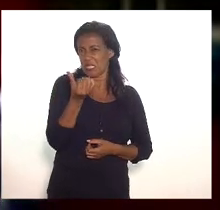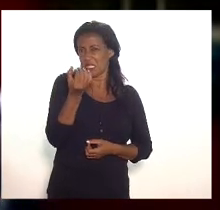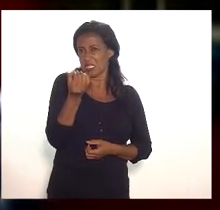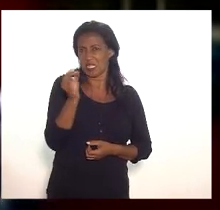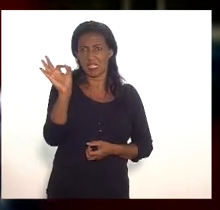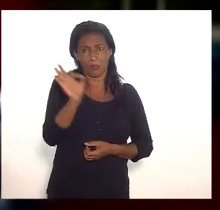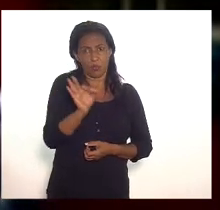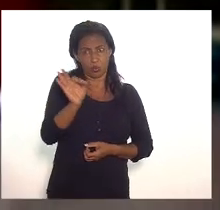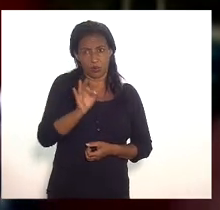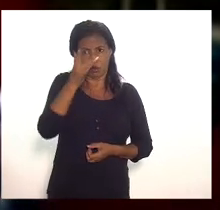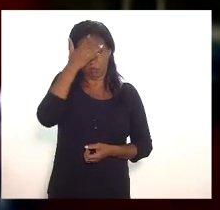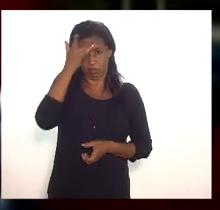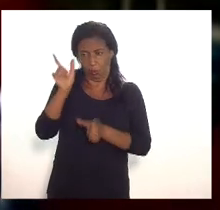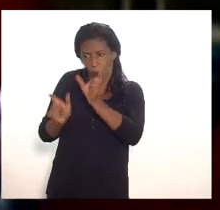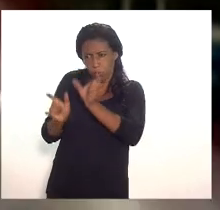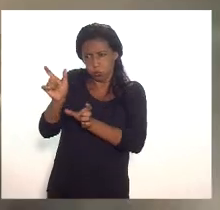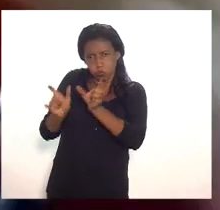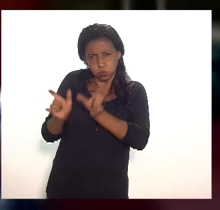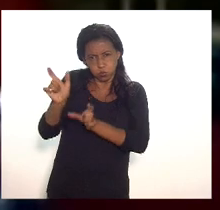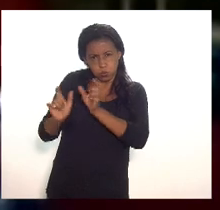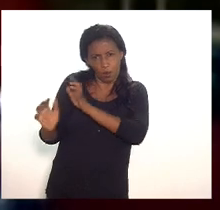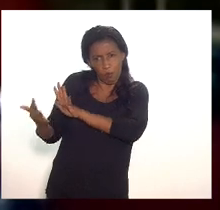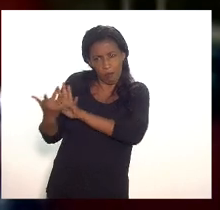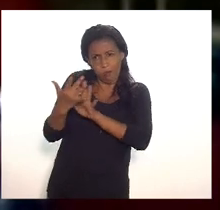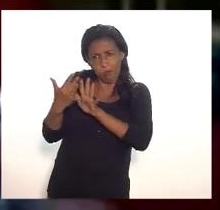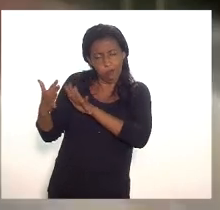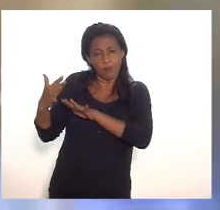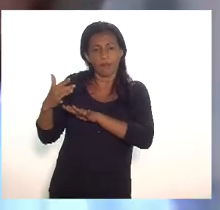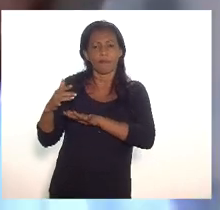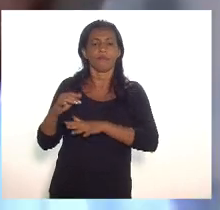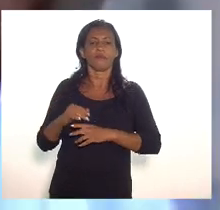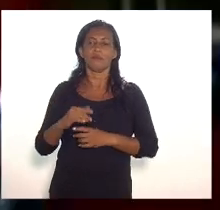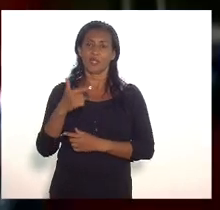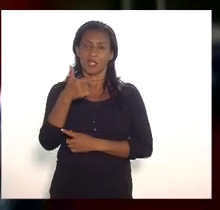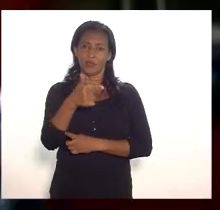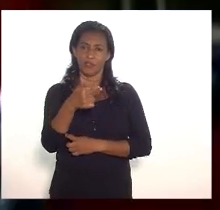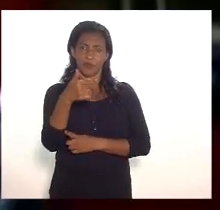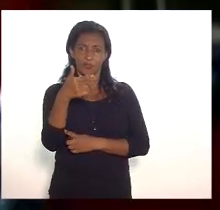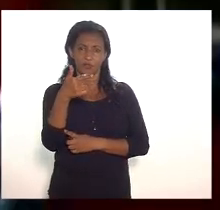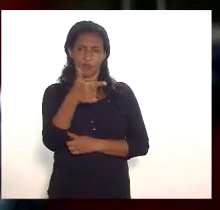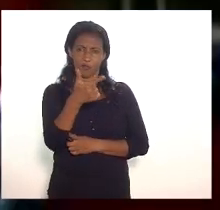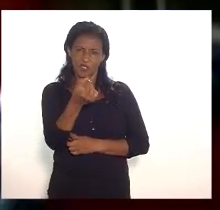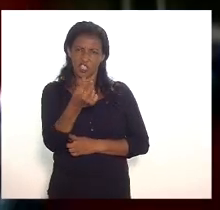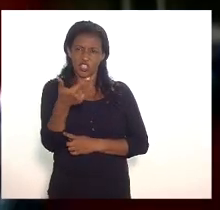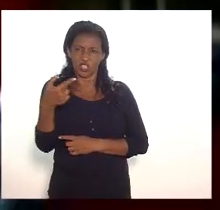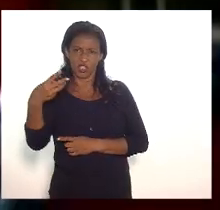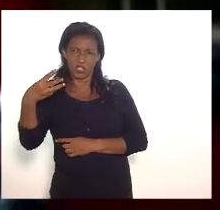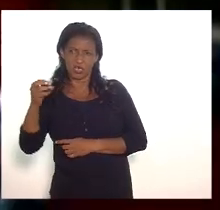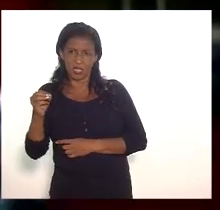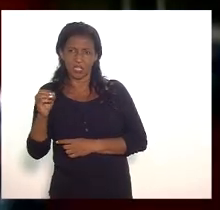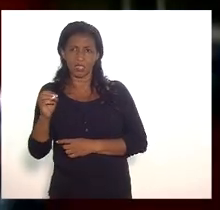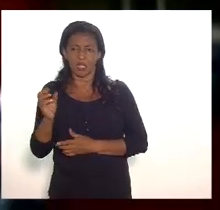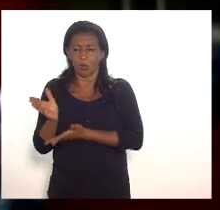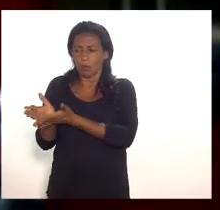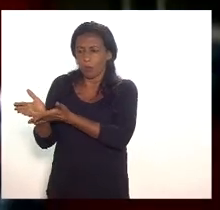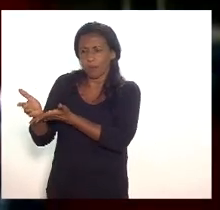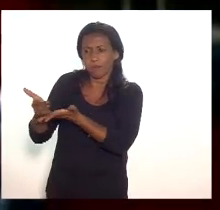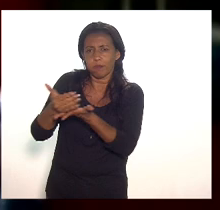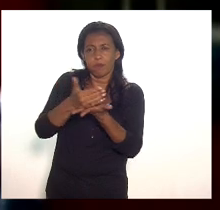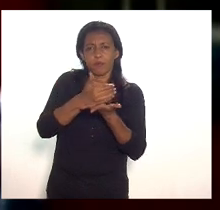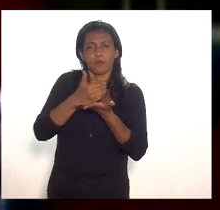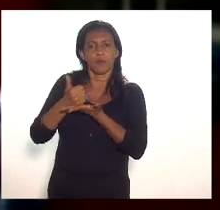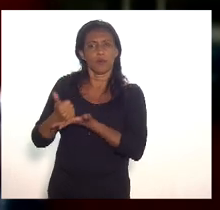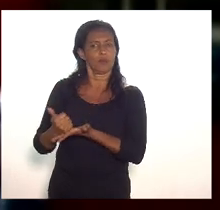60% da população, 40% da população e 20, 30% da riqueza que se produz em todo o